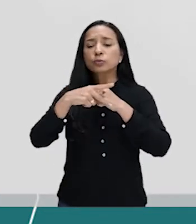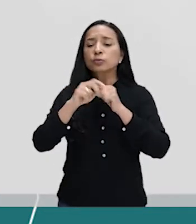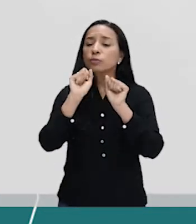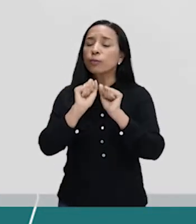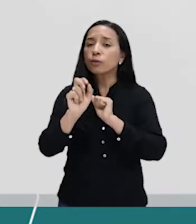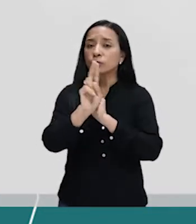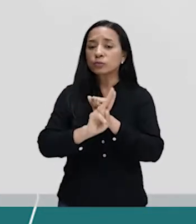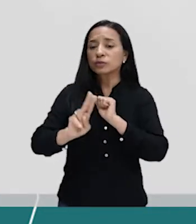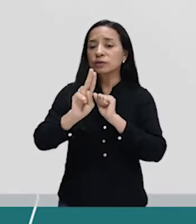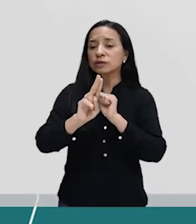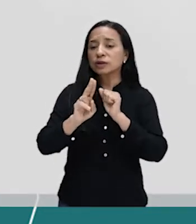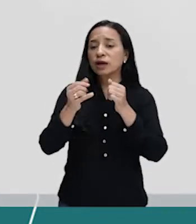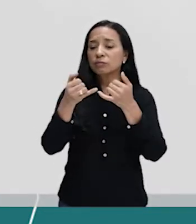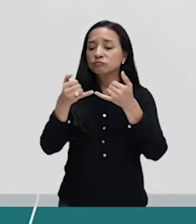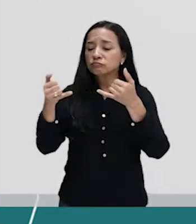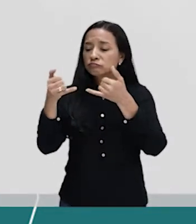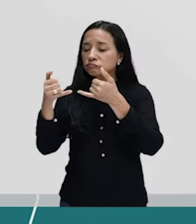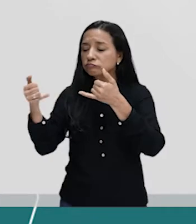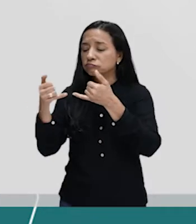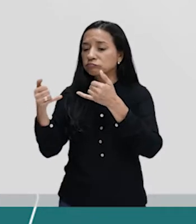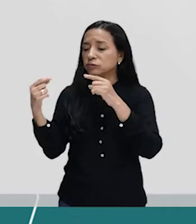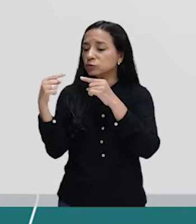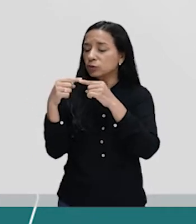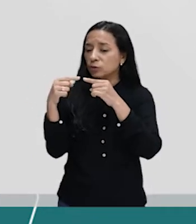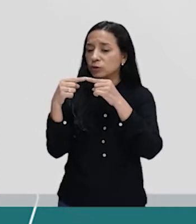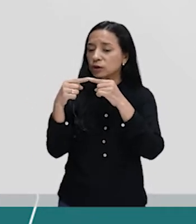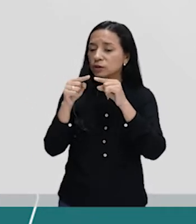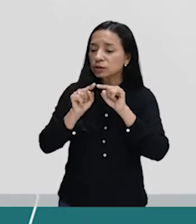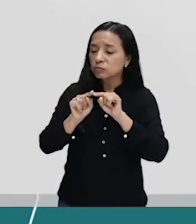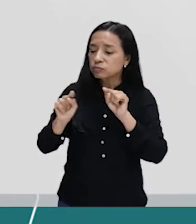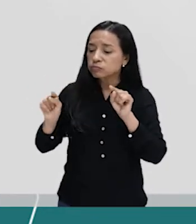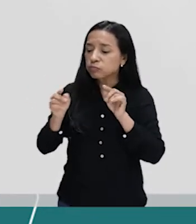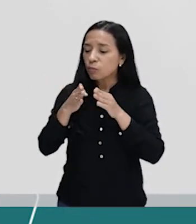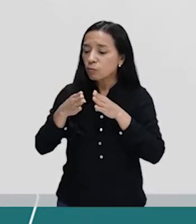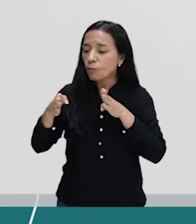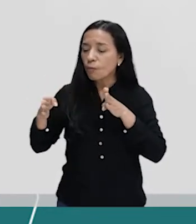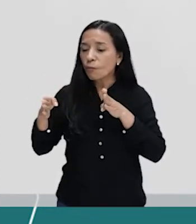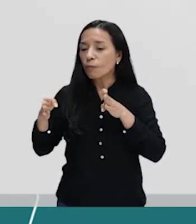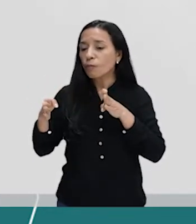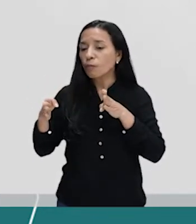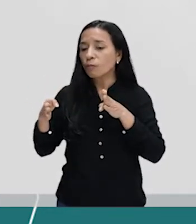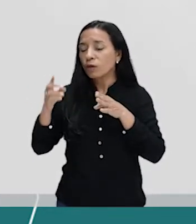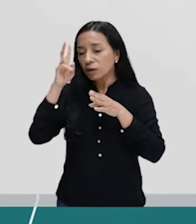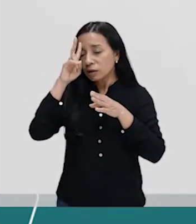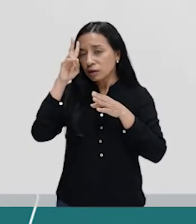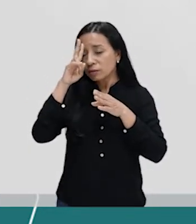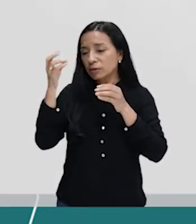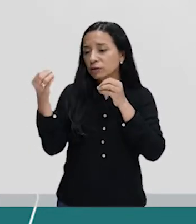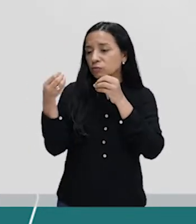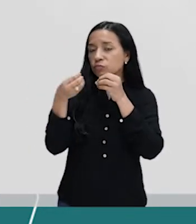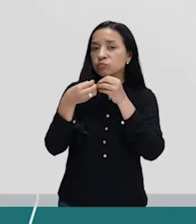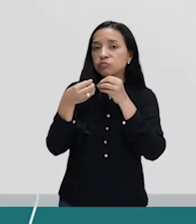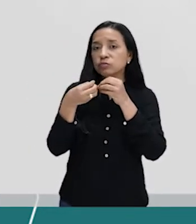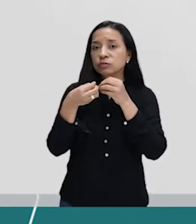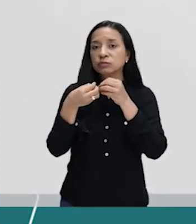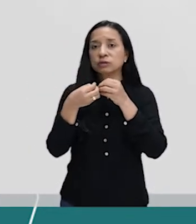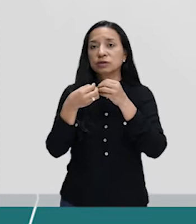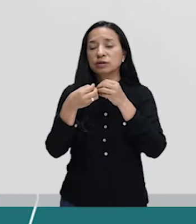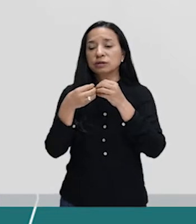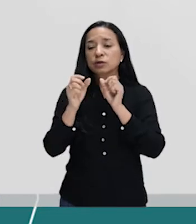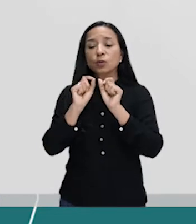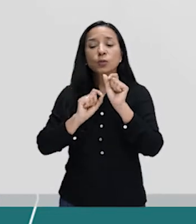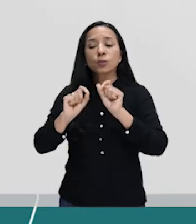pode utilizar para fazer essa concordância. Lembrando aí, no caso da proximidade, né, o que fica mais próximo para fazer